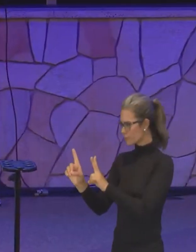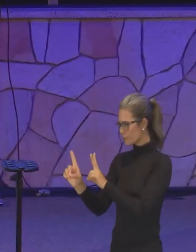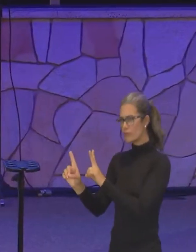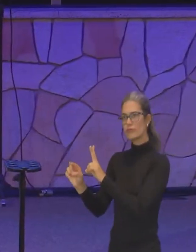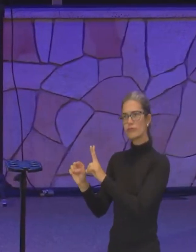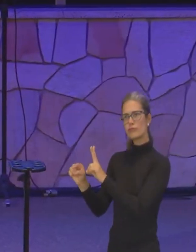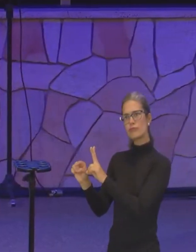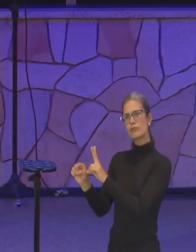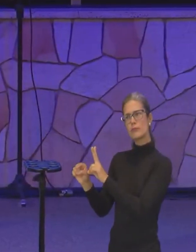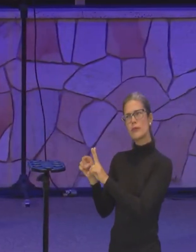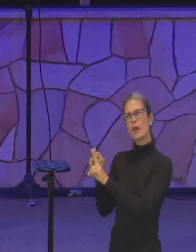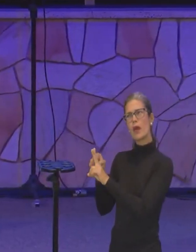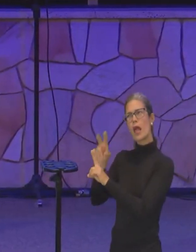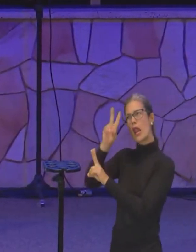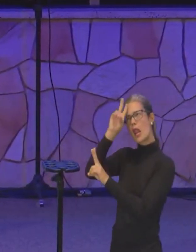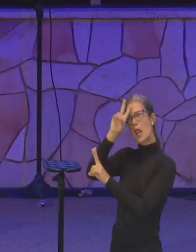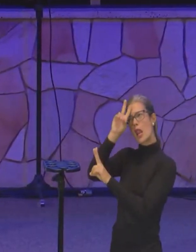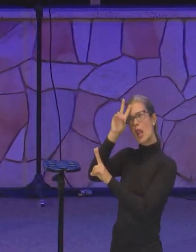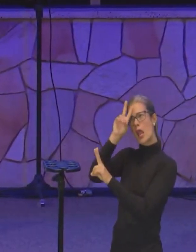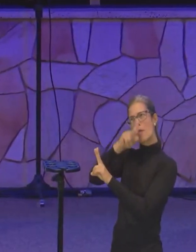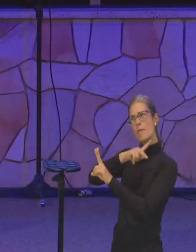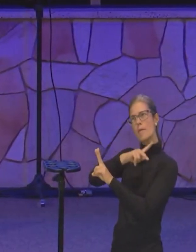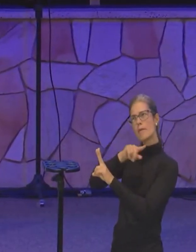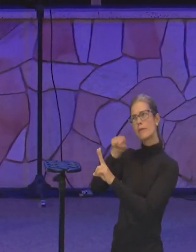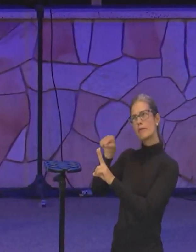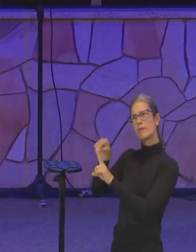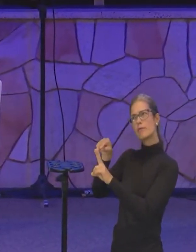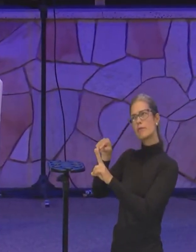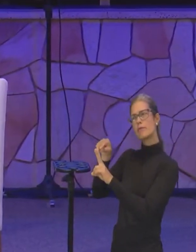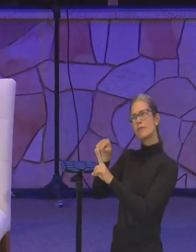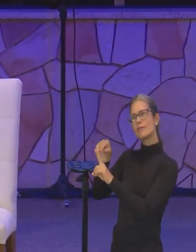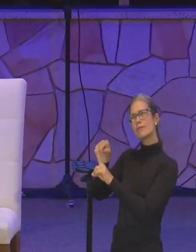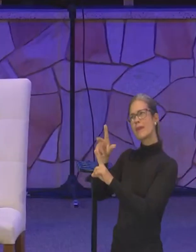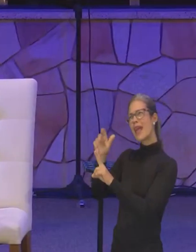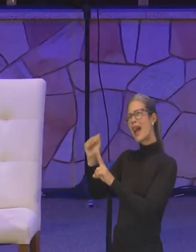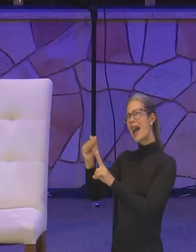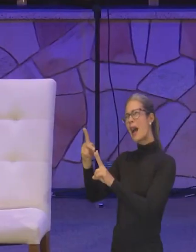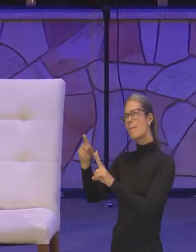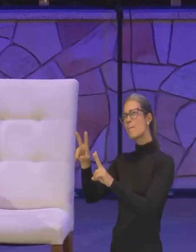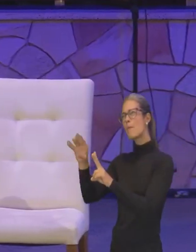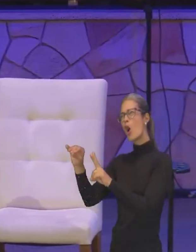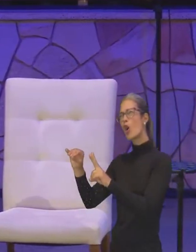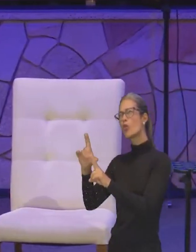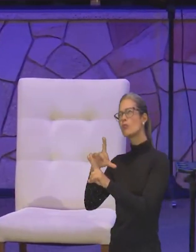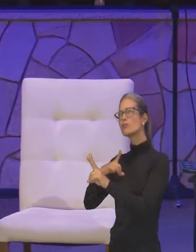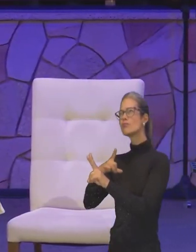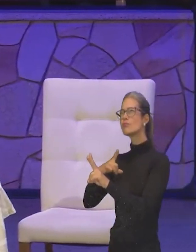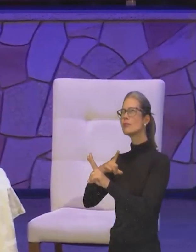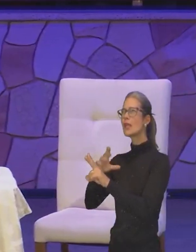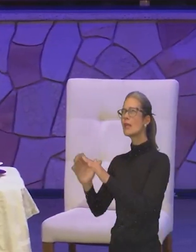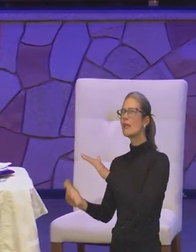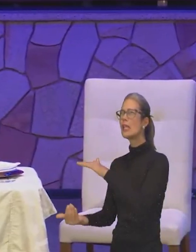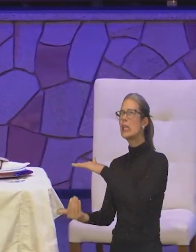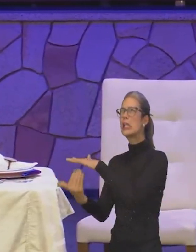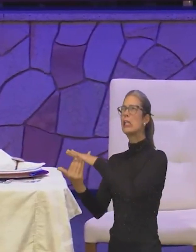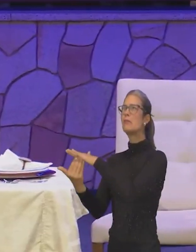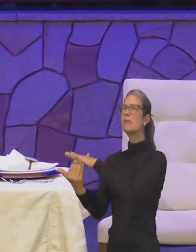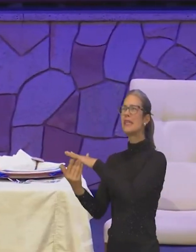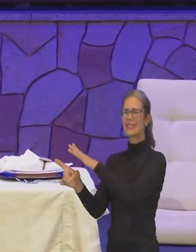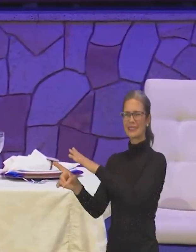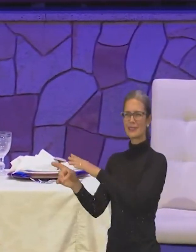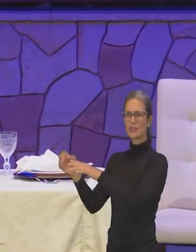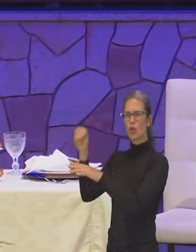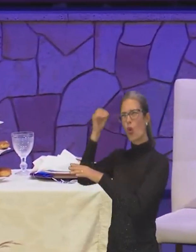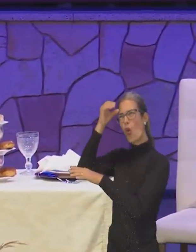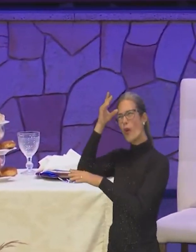os ensinamentos que Apolo tinha eram limitados. Apesar da Bíblia identificar ele como um grande estudioso